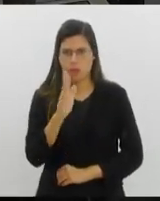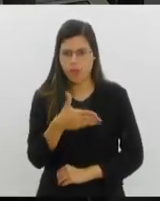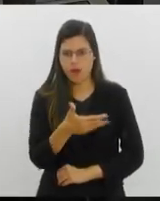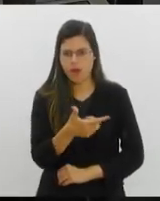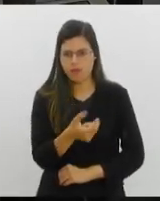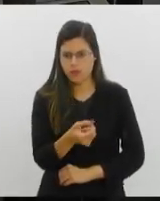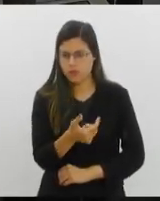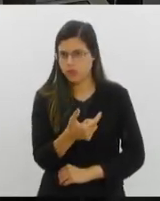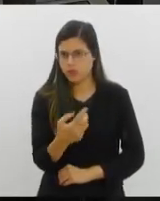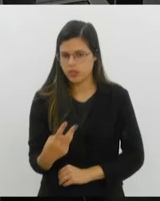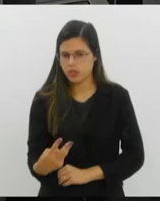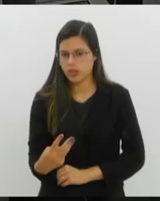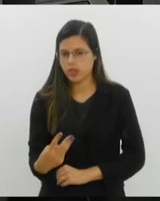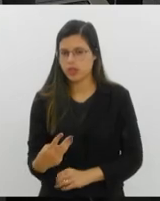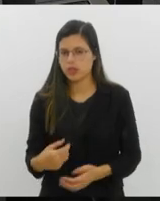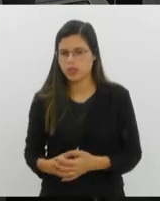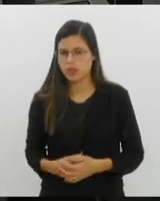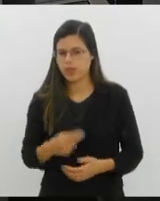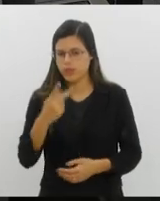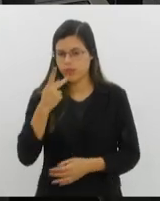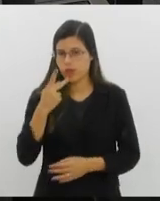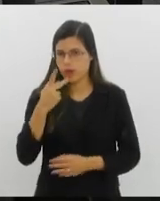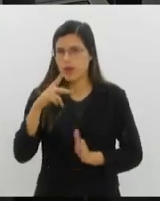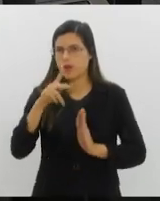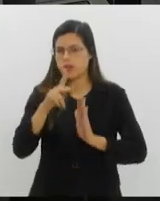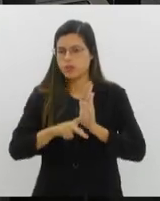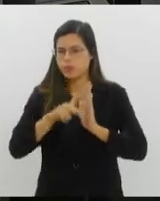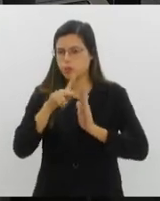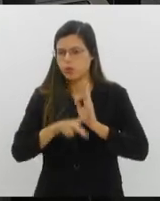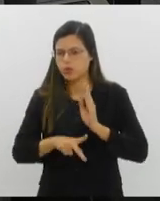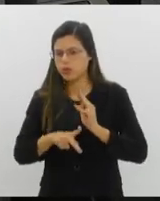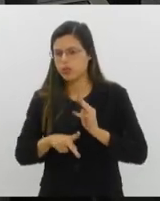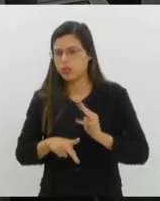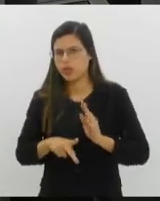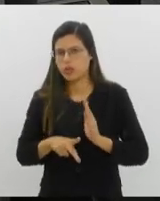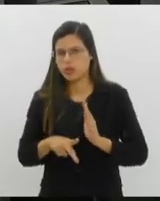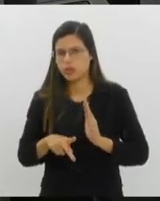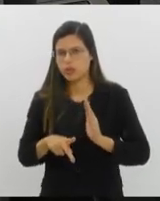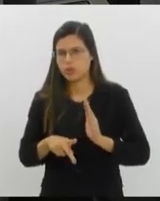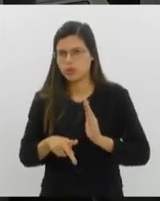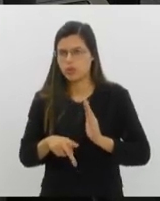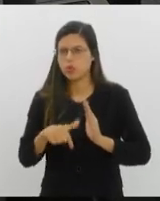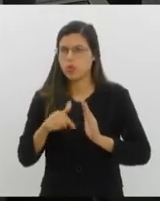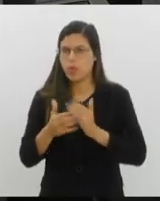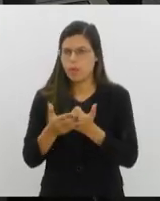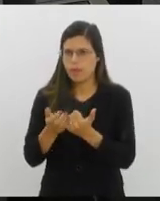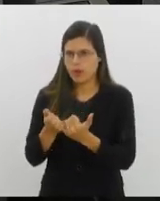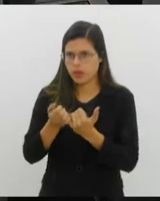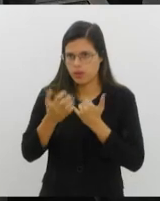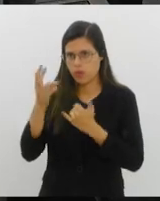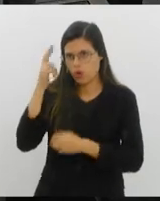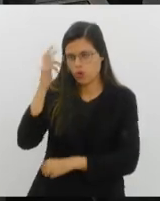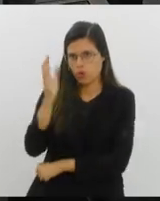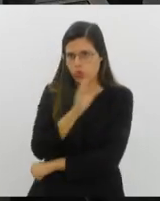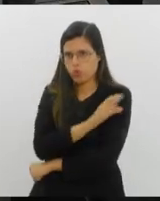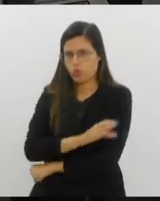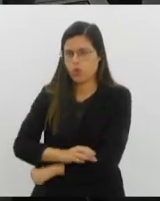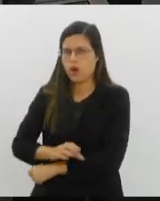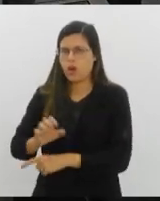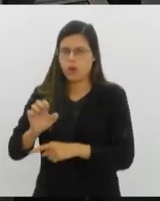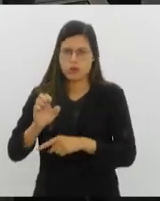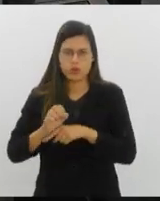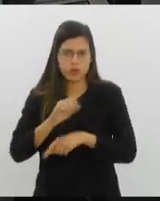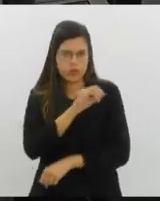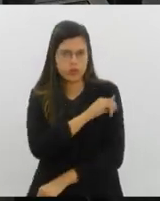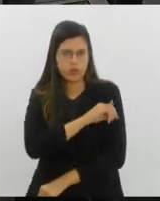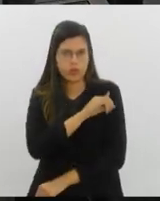presidente, falar que esse projeto que declara patrimônio cultural e material do Estado do Rio de Janeiro, o Arraiar